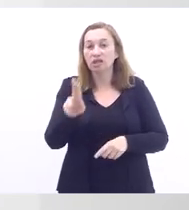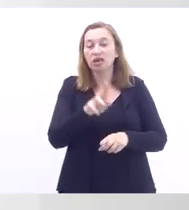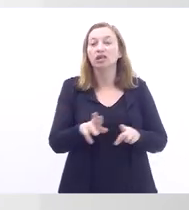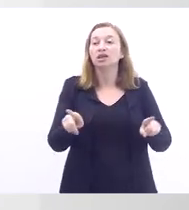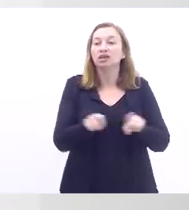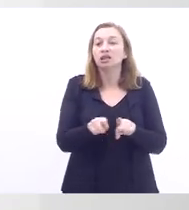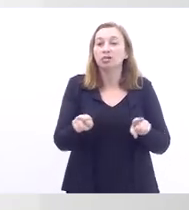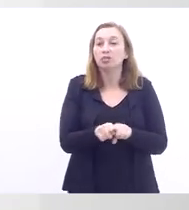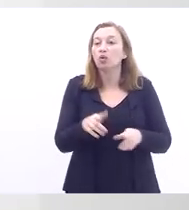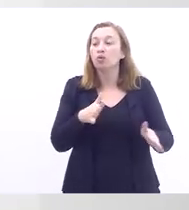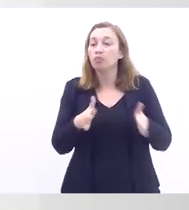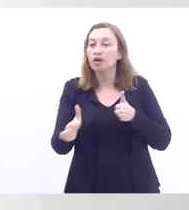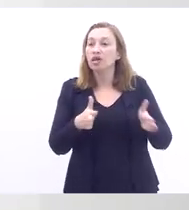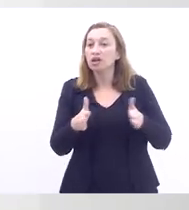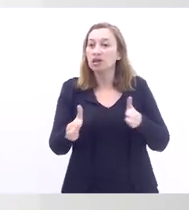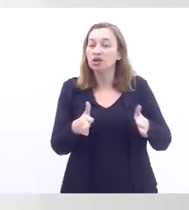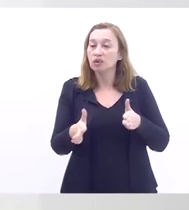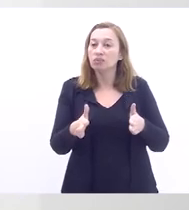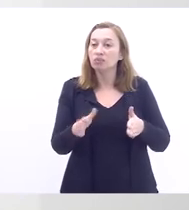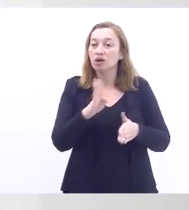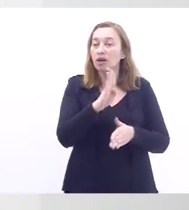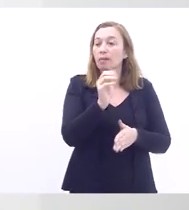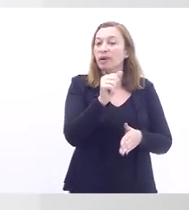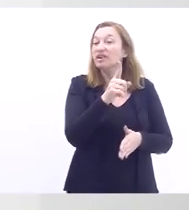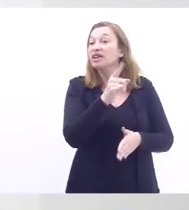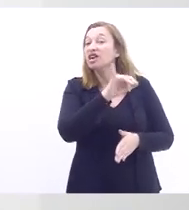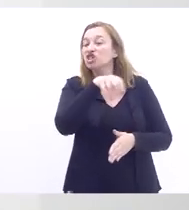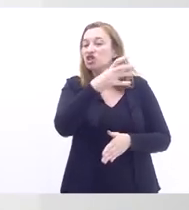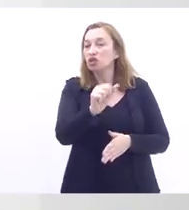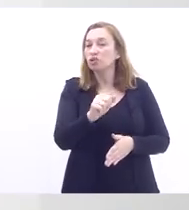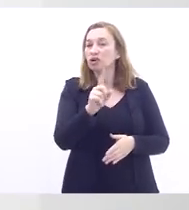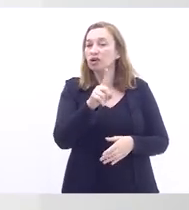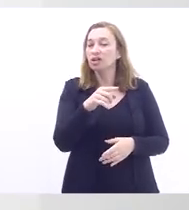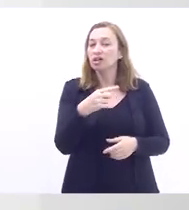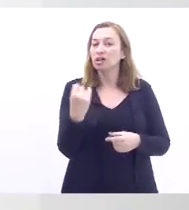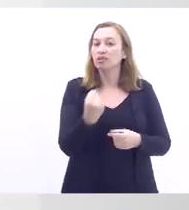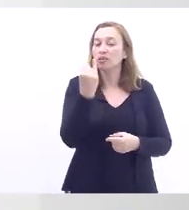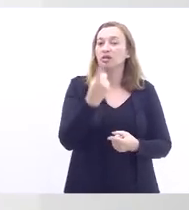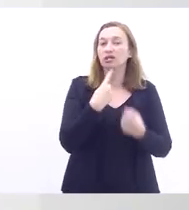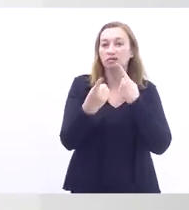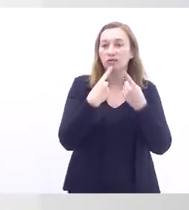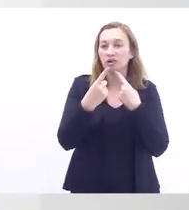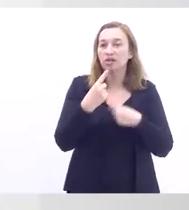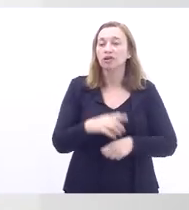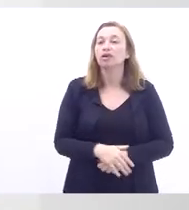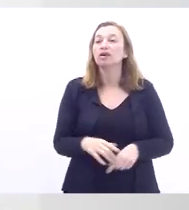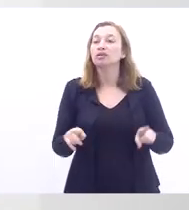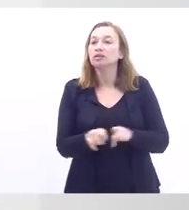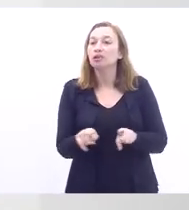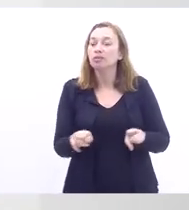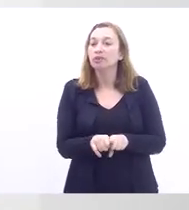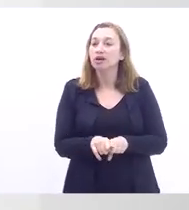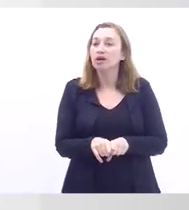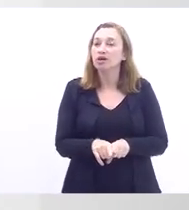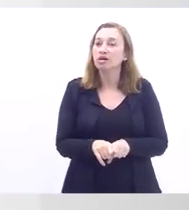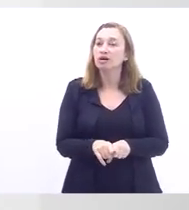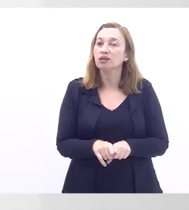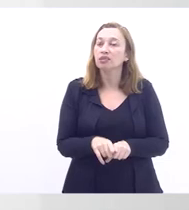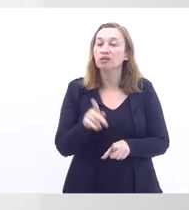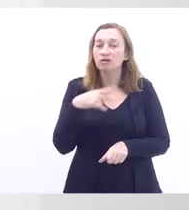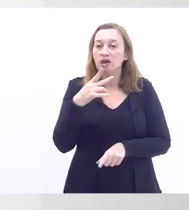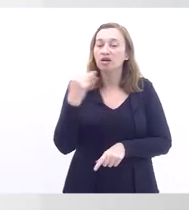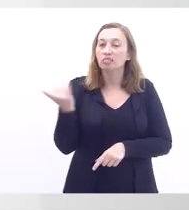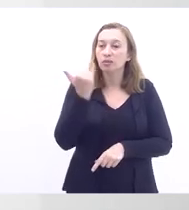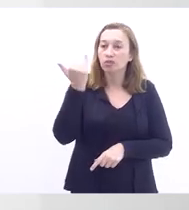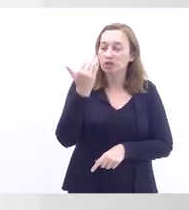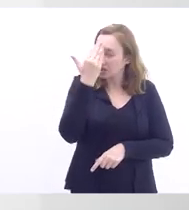também o período que nós ficamos sem Bandejão que é muito importante debater Eu também considero muito